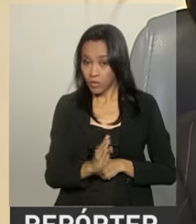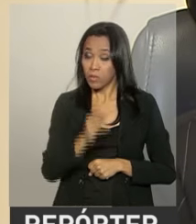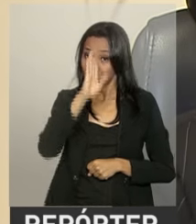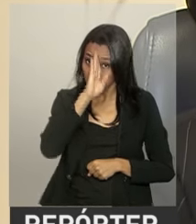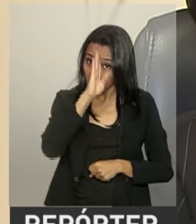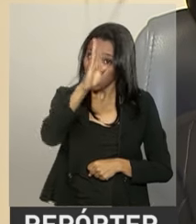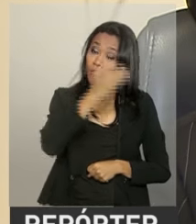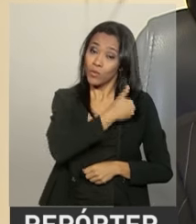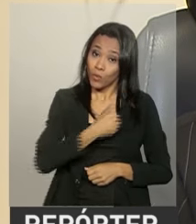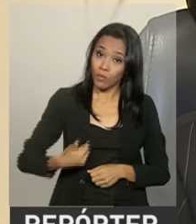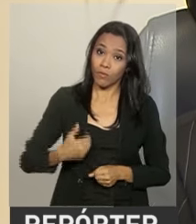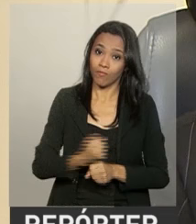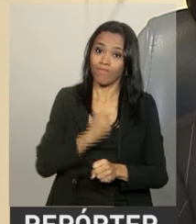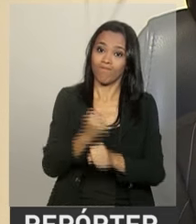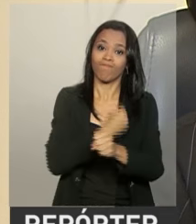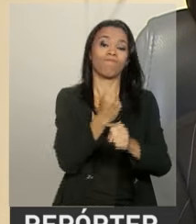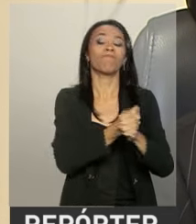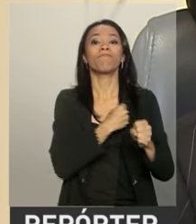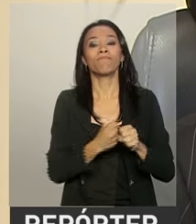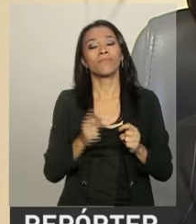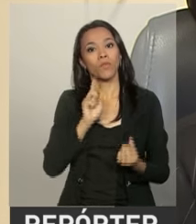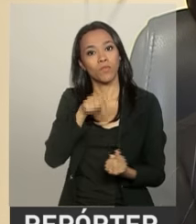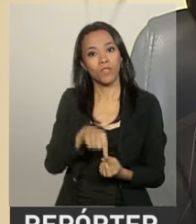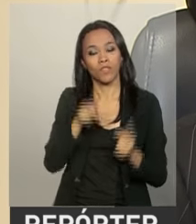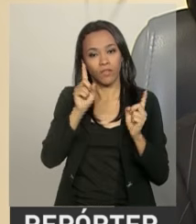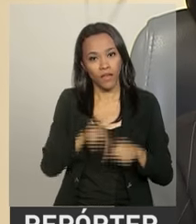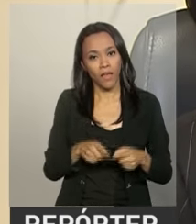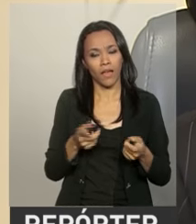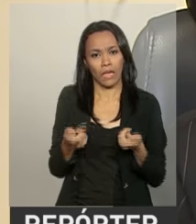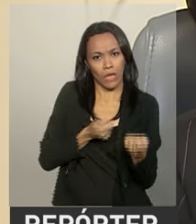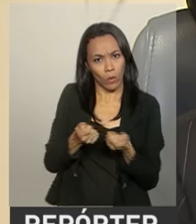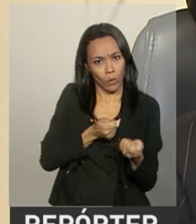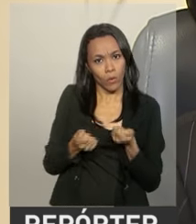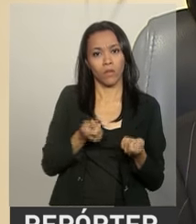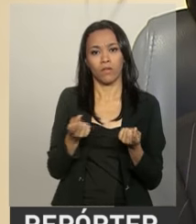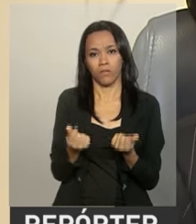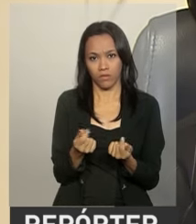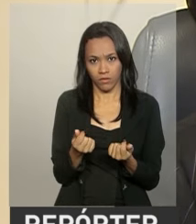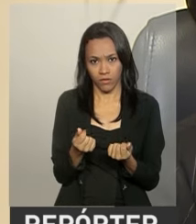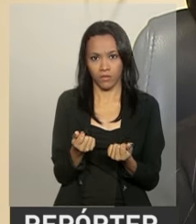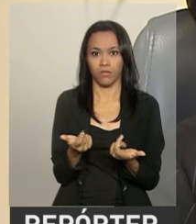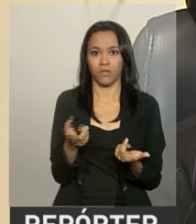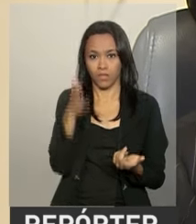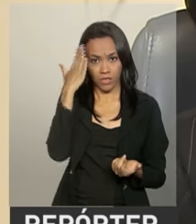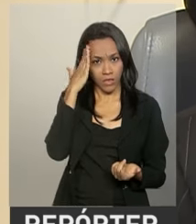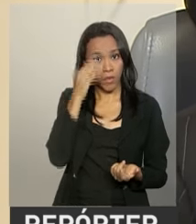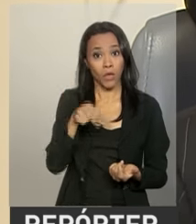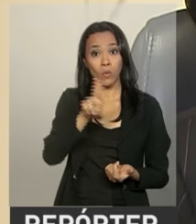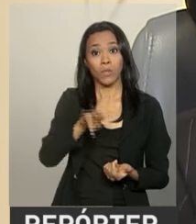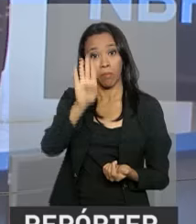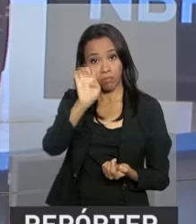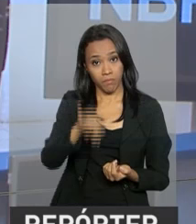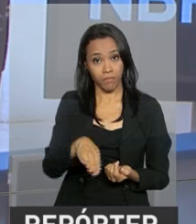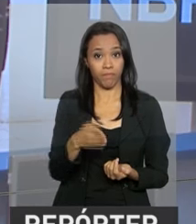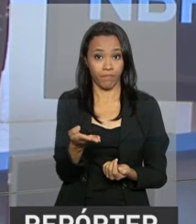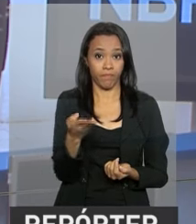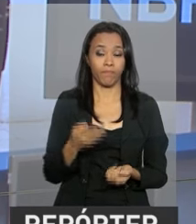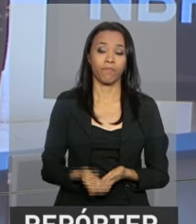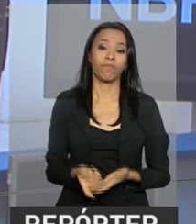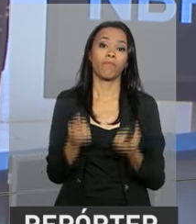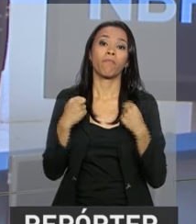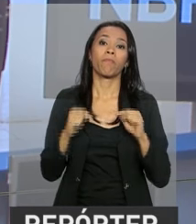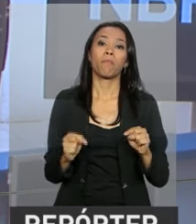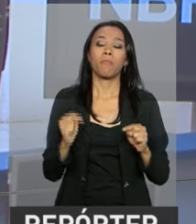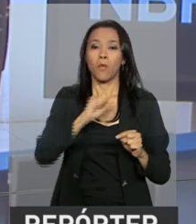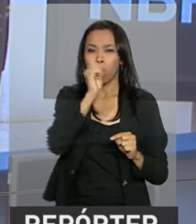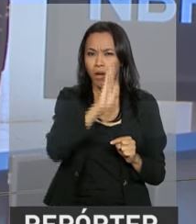públicas Aonde se visará eliminar desperdícios e otimizar os recursos públicos o Brasil